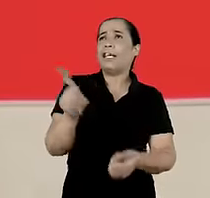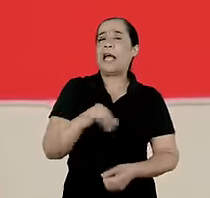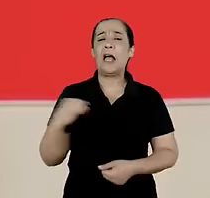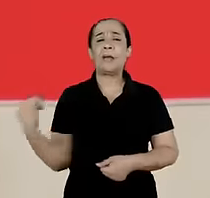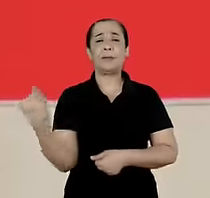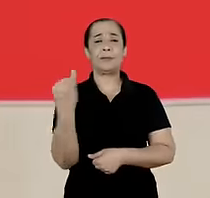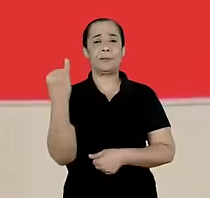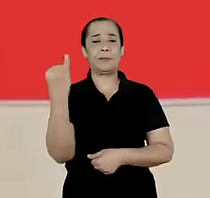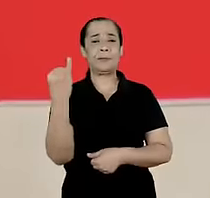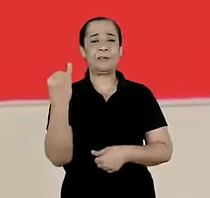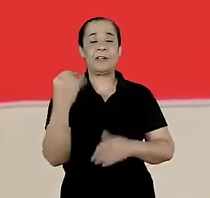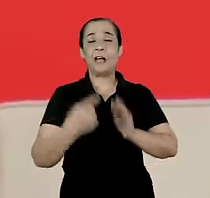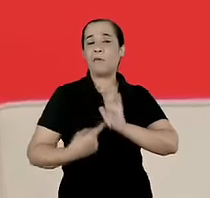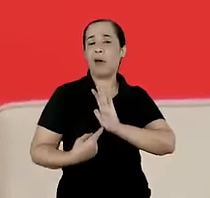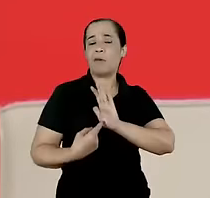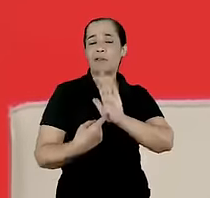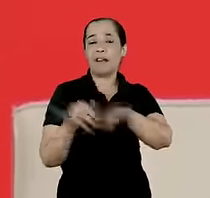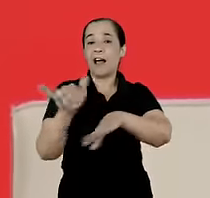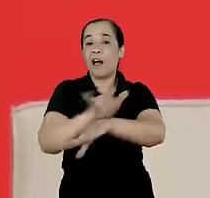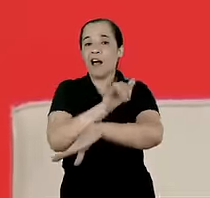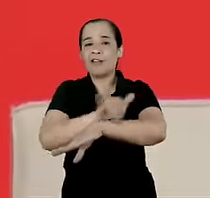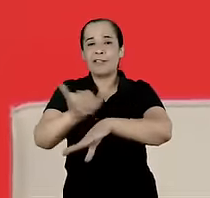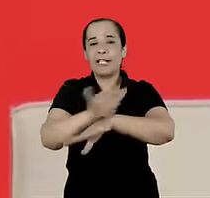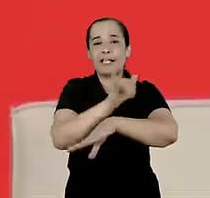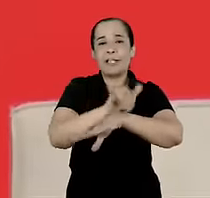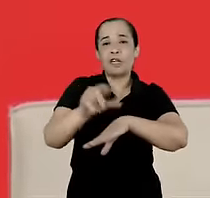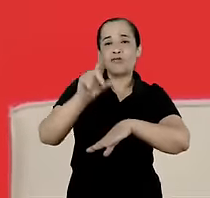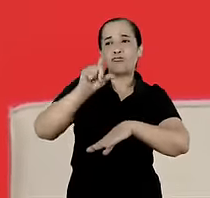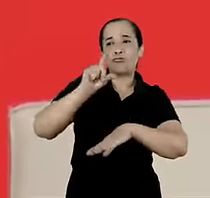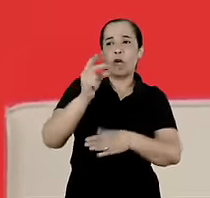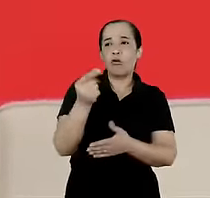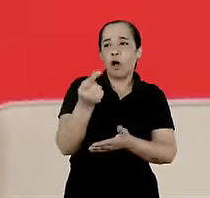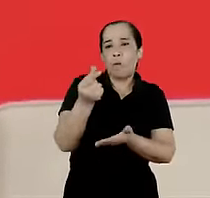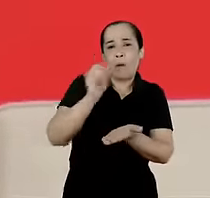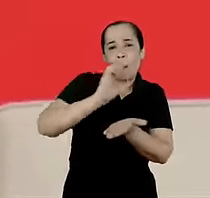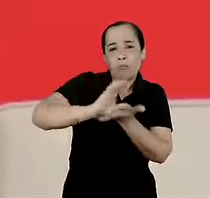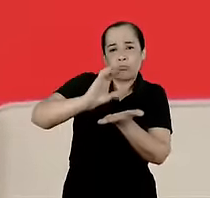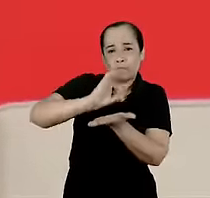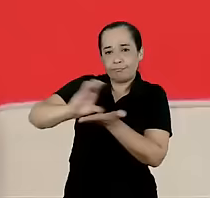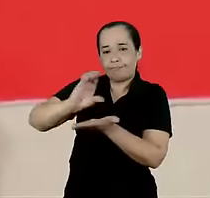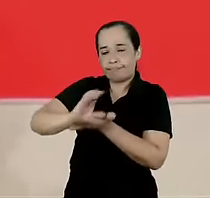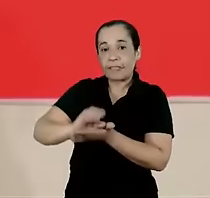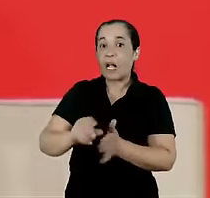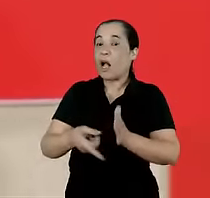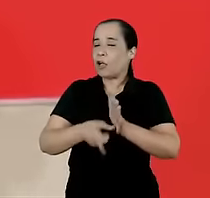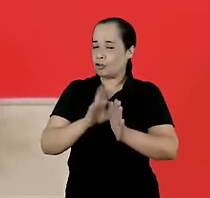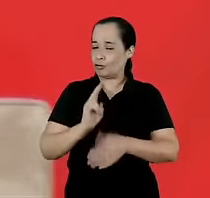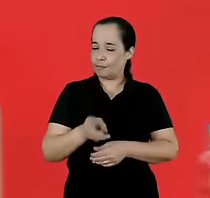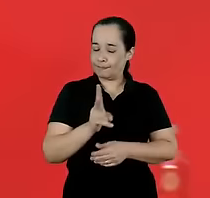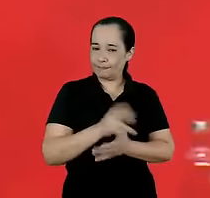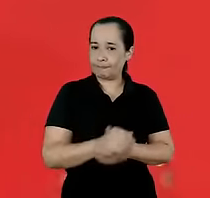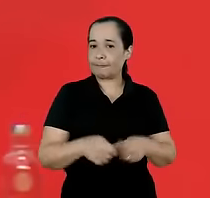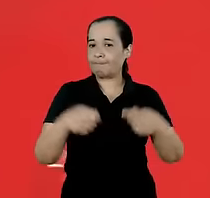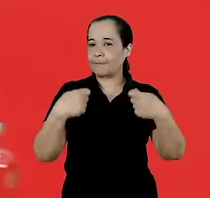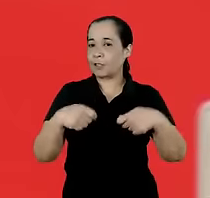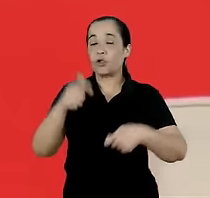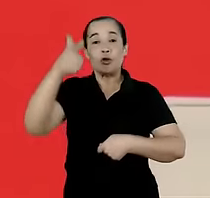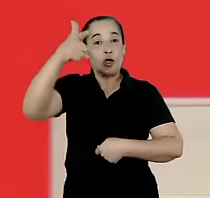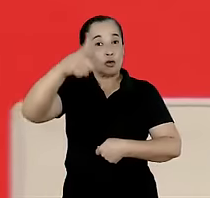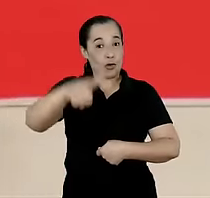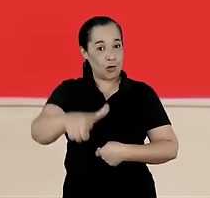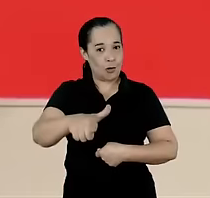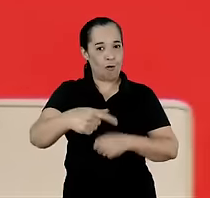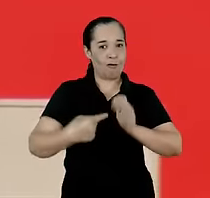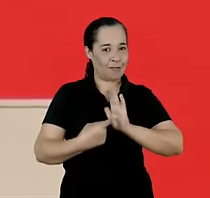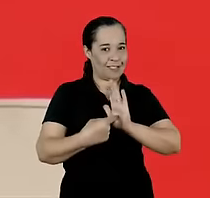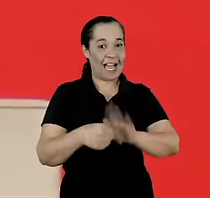definir as estratégias de investimento bom antes de seguir com a nossa programação eu queria mais uma vez destacar